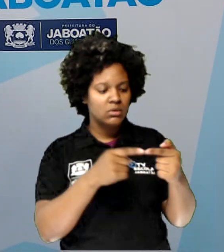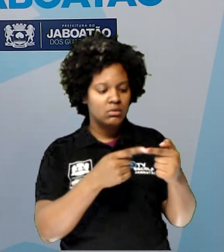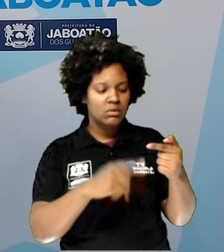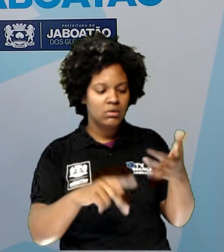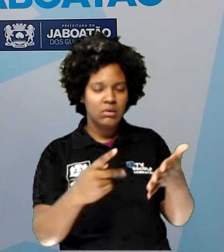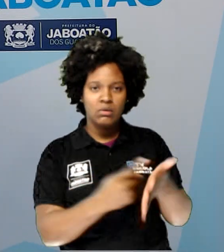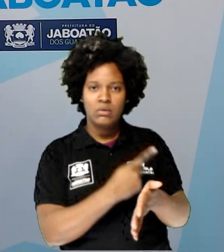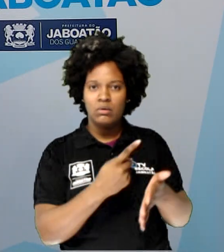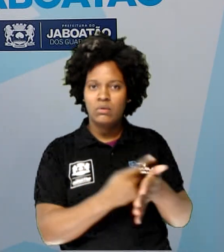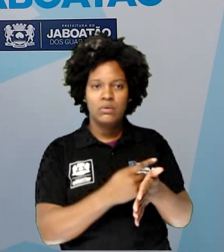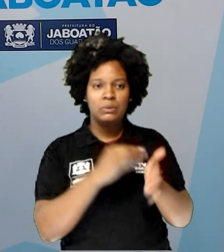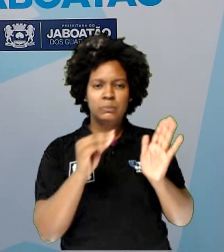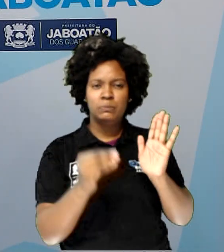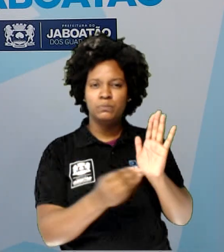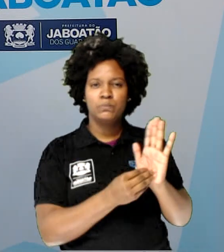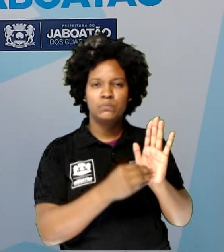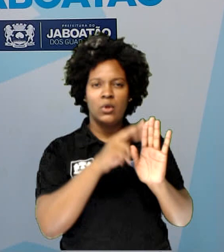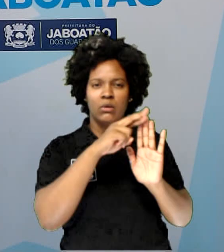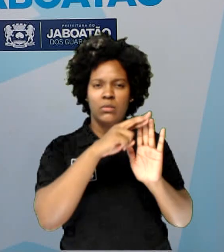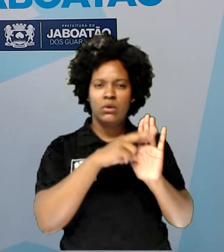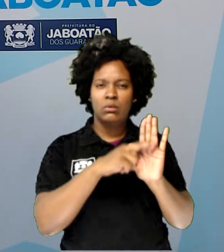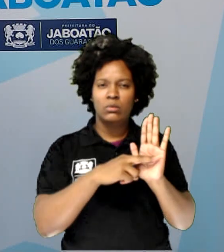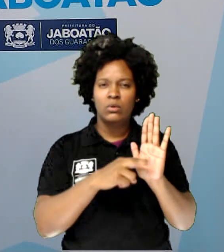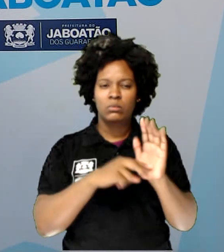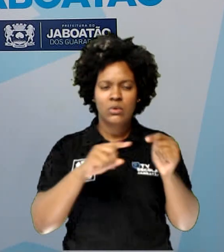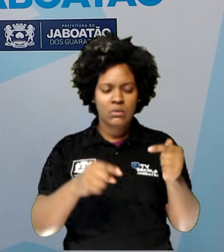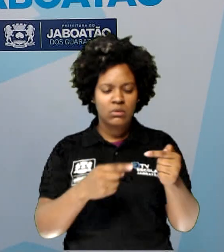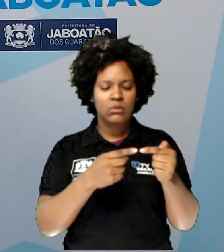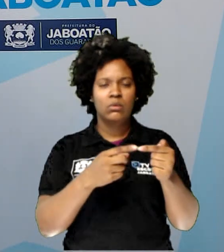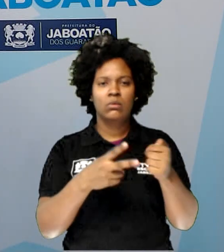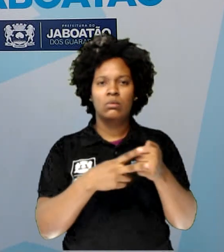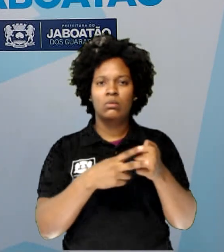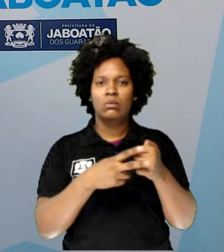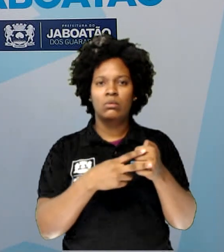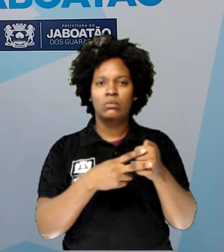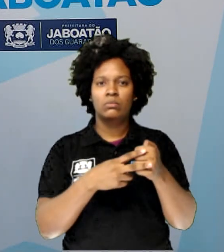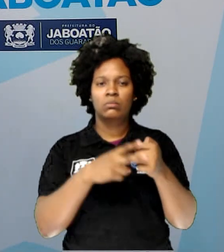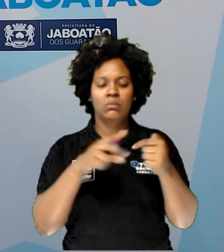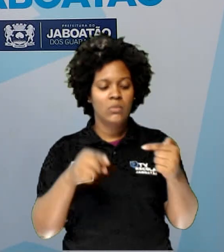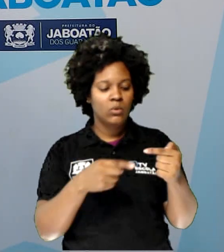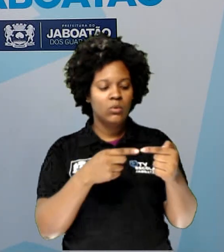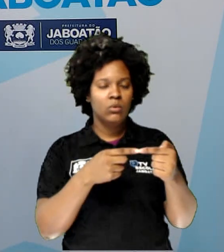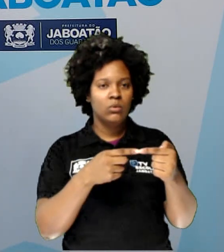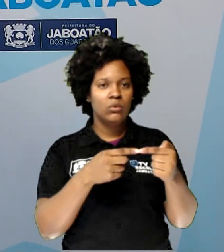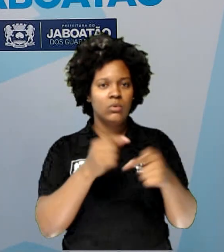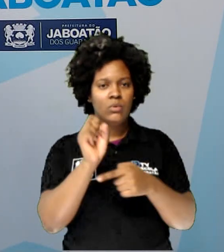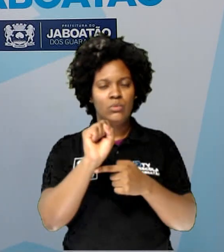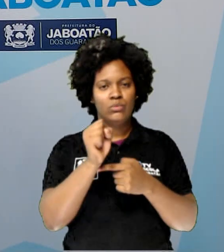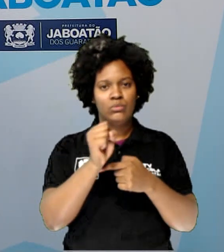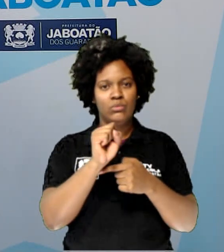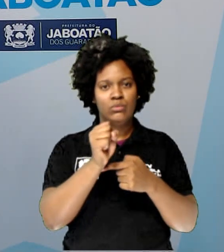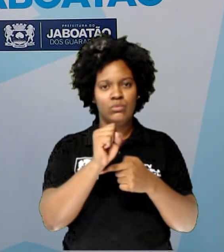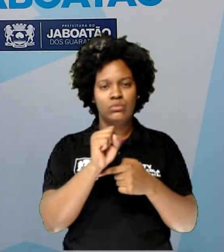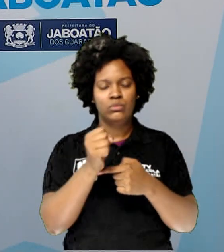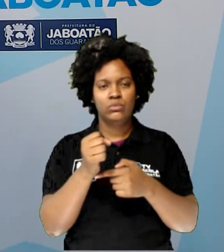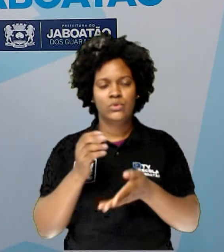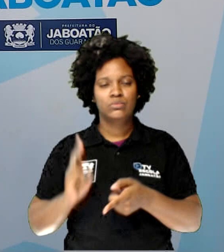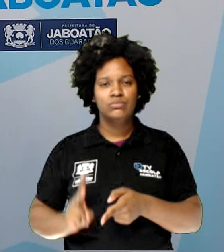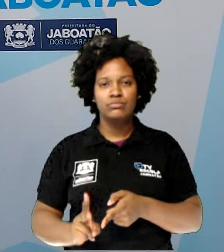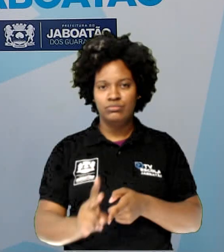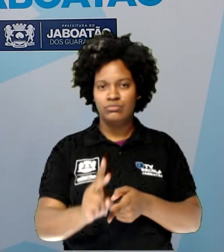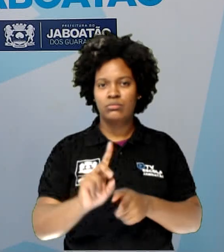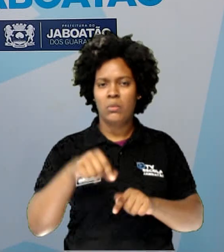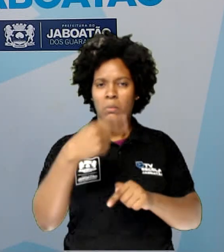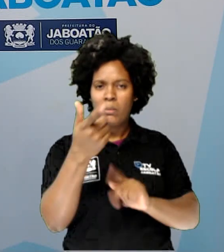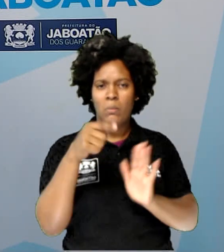da concordância verbal, que deve concordar com o sujeito, né? Regra geral. Ok? Vamos seguindo aí agora para o